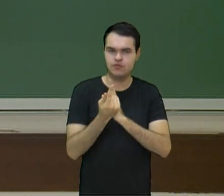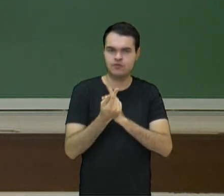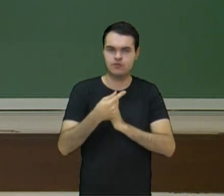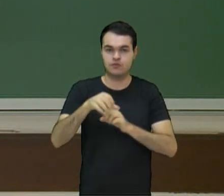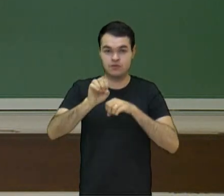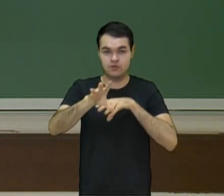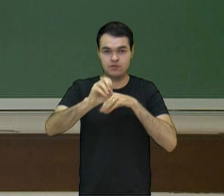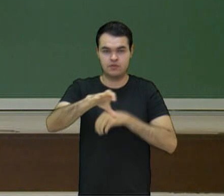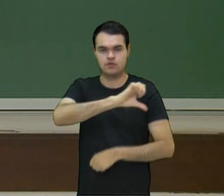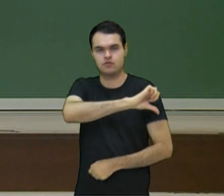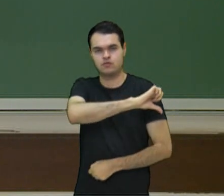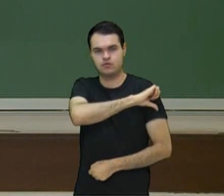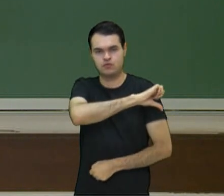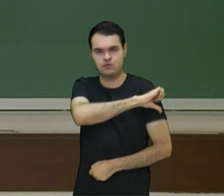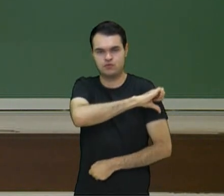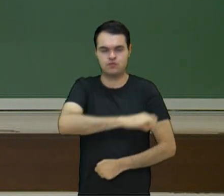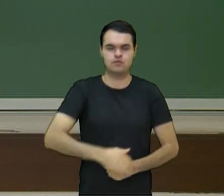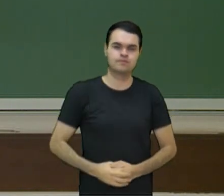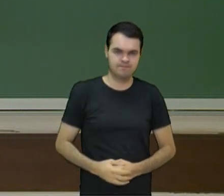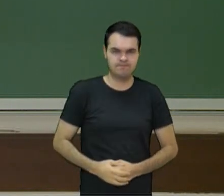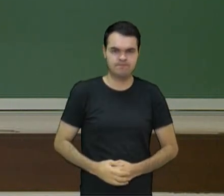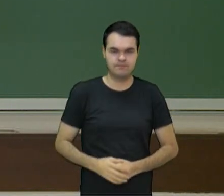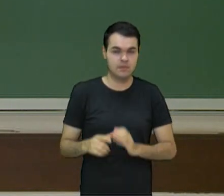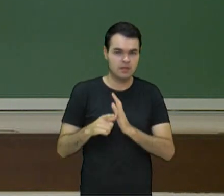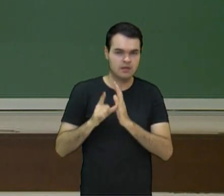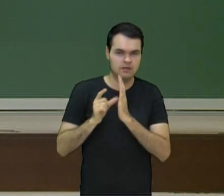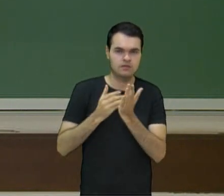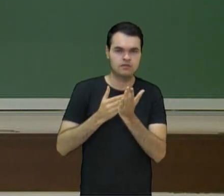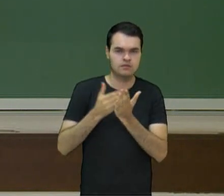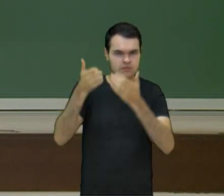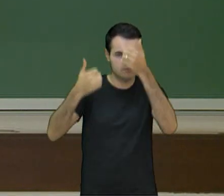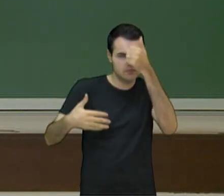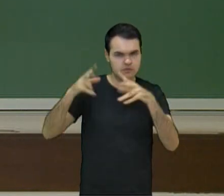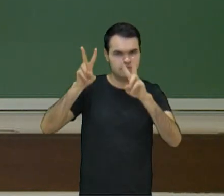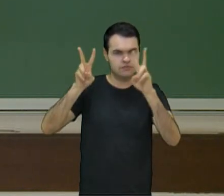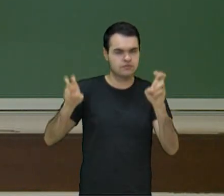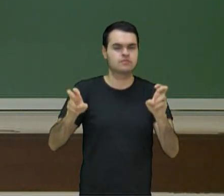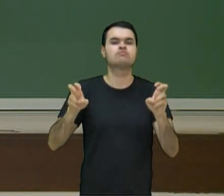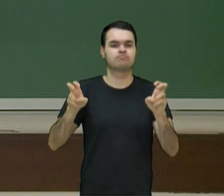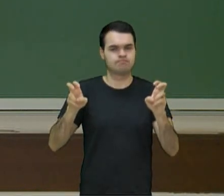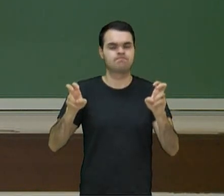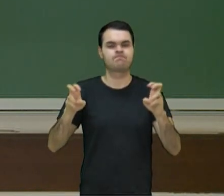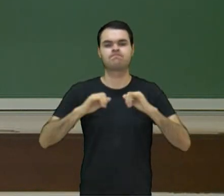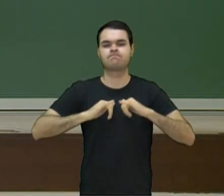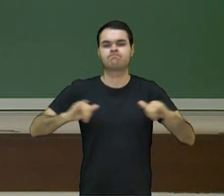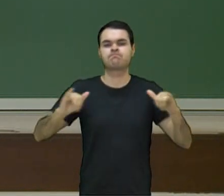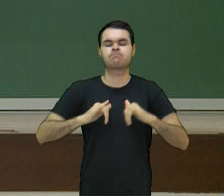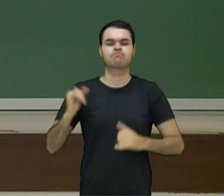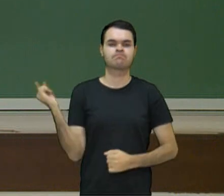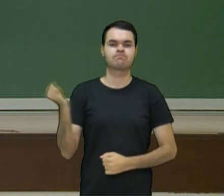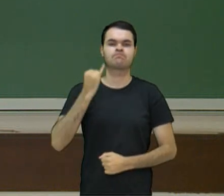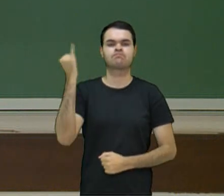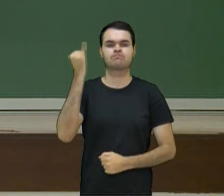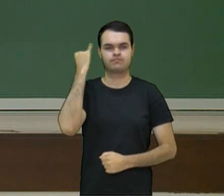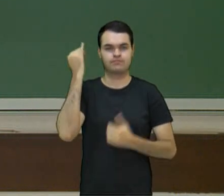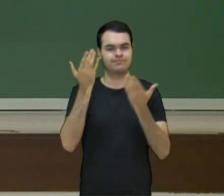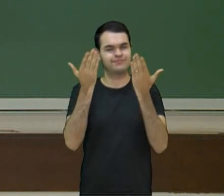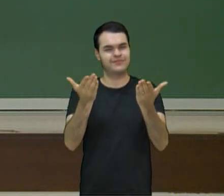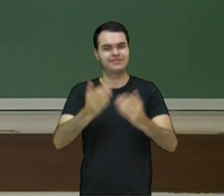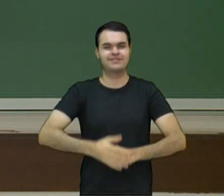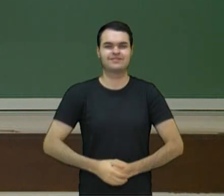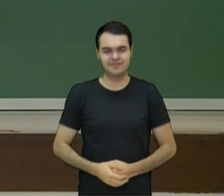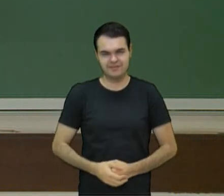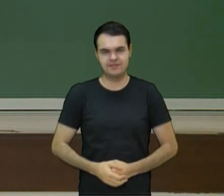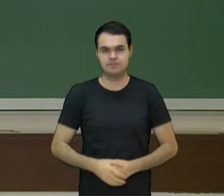9º ano do ensino fundamental. E antes de falarmos sobre o tema da aula de hoje, vamos aos recadinhos importantes aí para vocês.